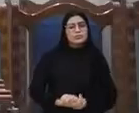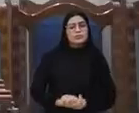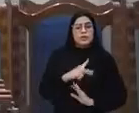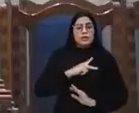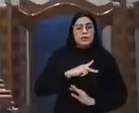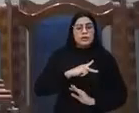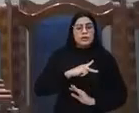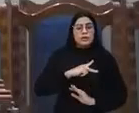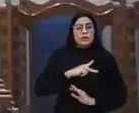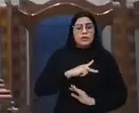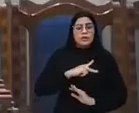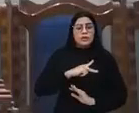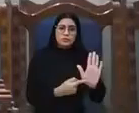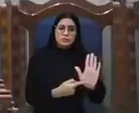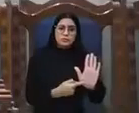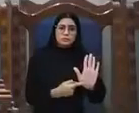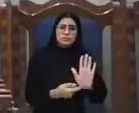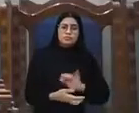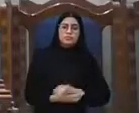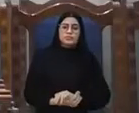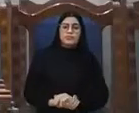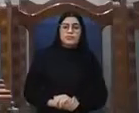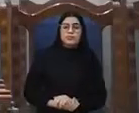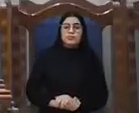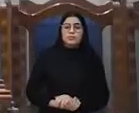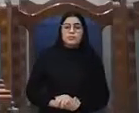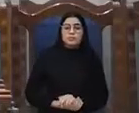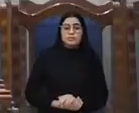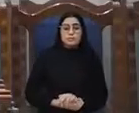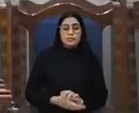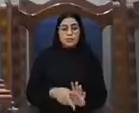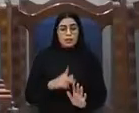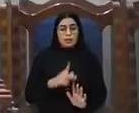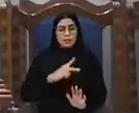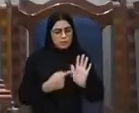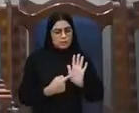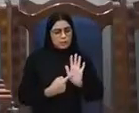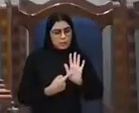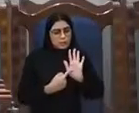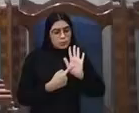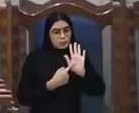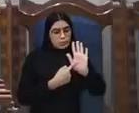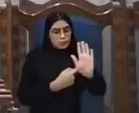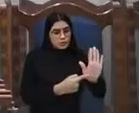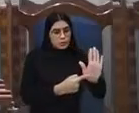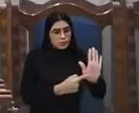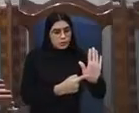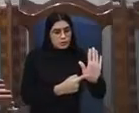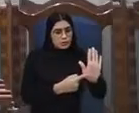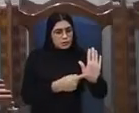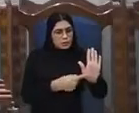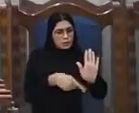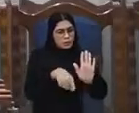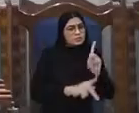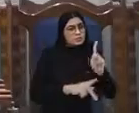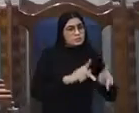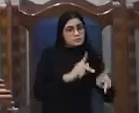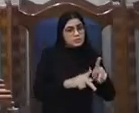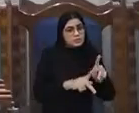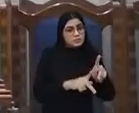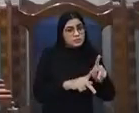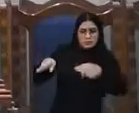gente. Louvado seja o nome do Senhor. Paulo quer dizer para aquela gente que aquele altar, aquele Deus que eles oraram